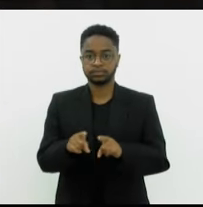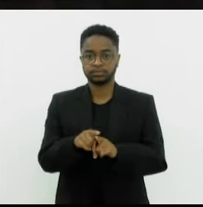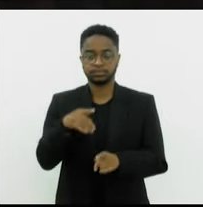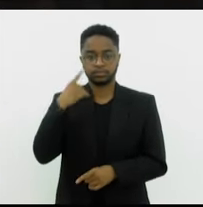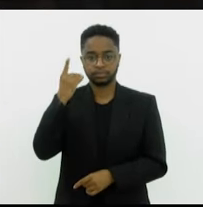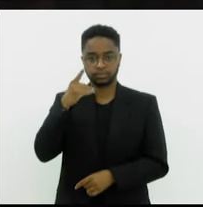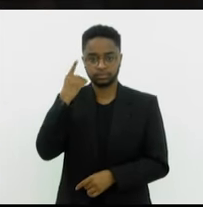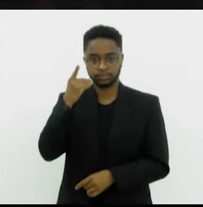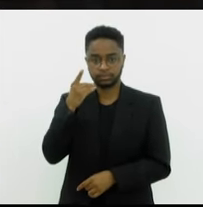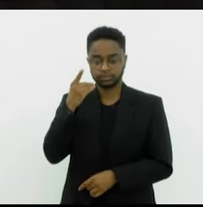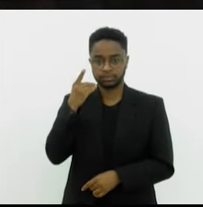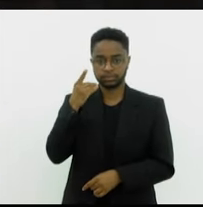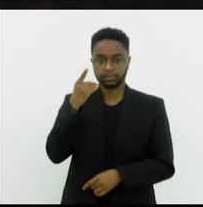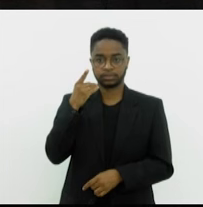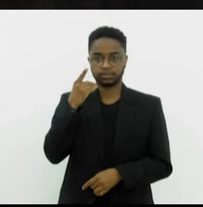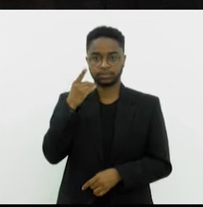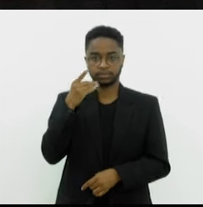deputado